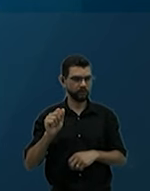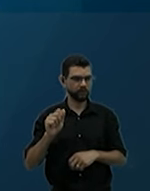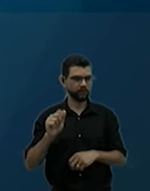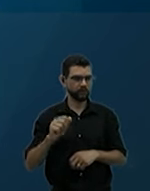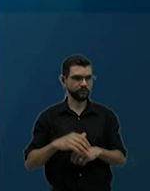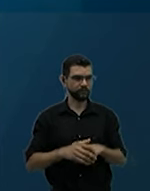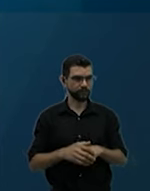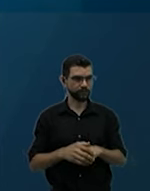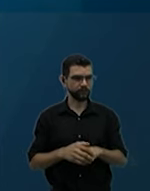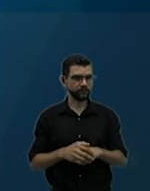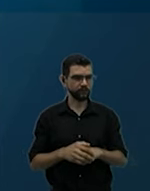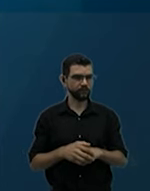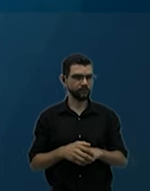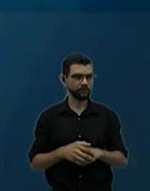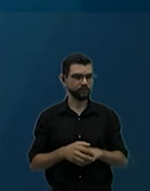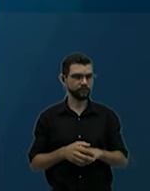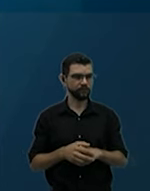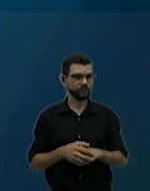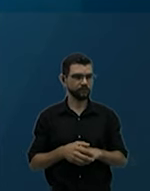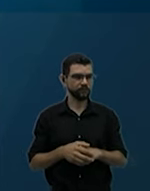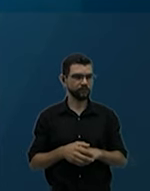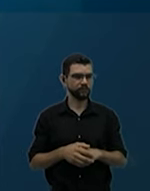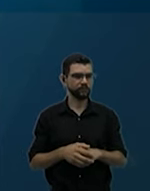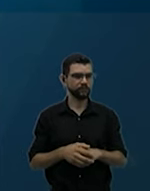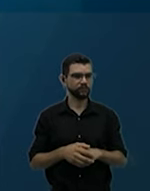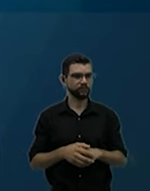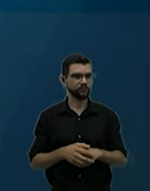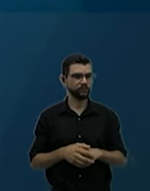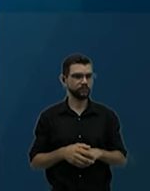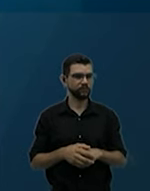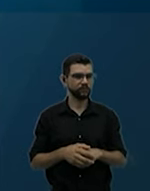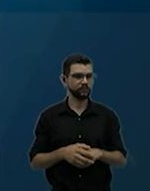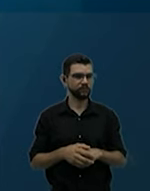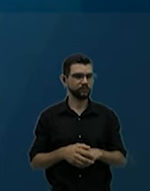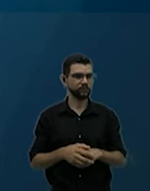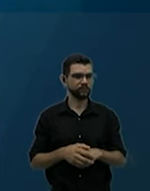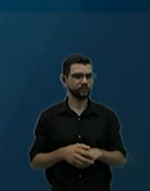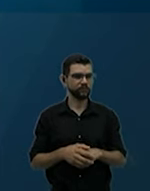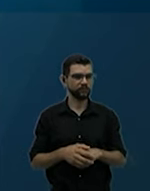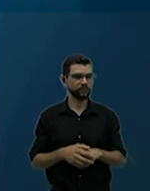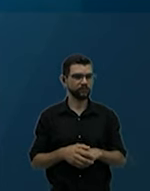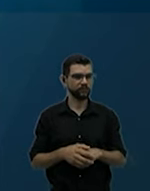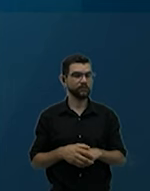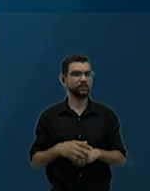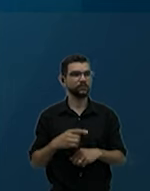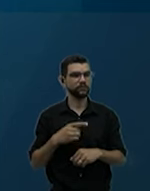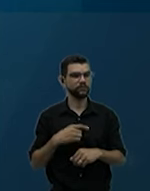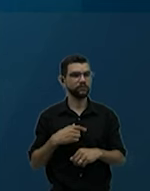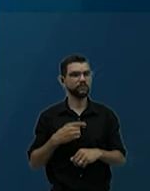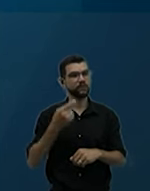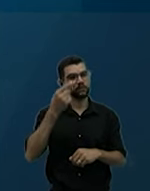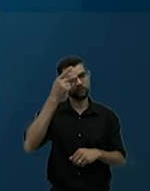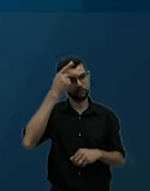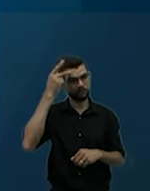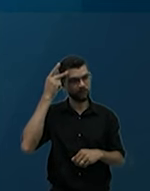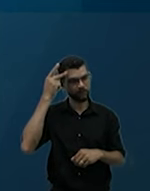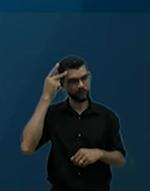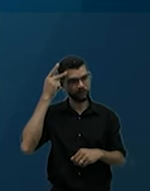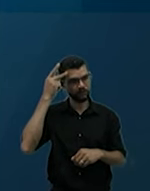jus ou a que fazem jus os anistiados políticos e perseguidos políticos, bem como seus sucessores.